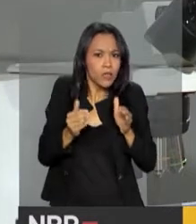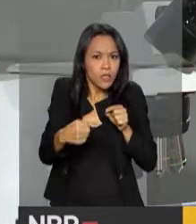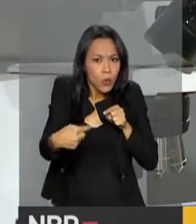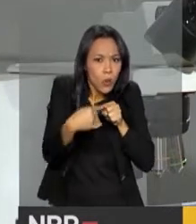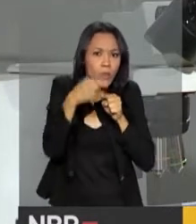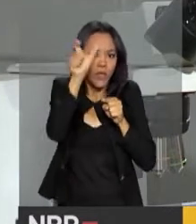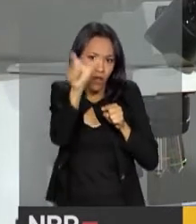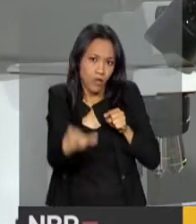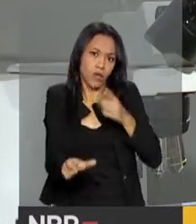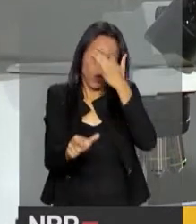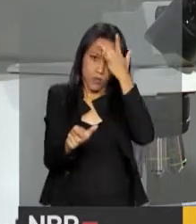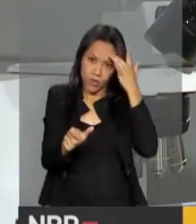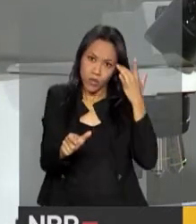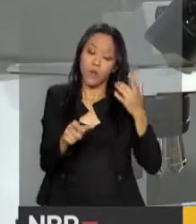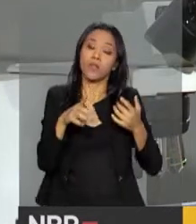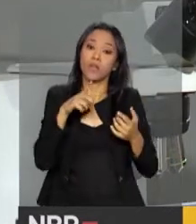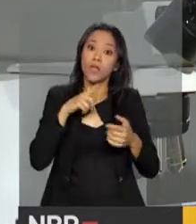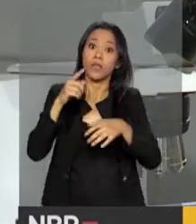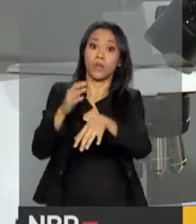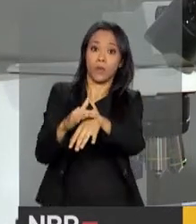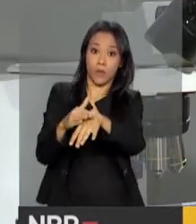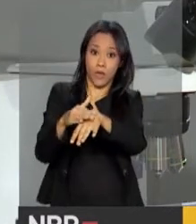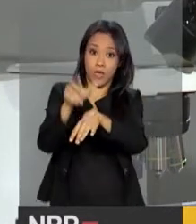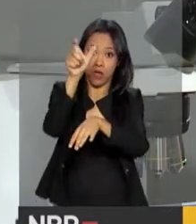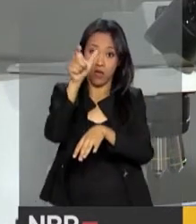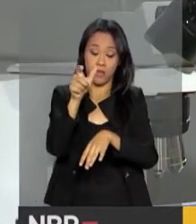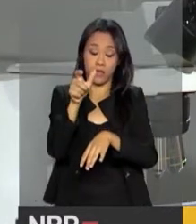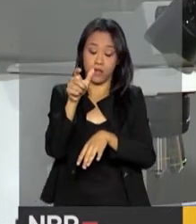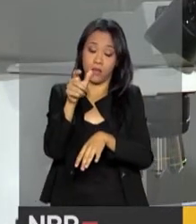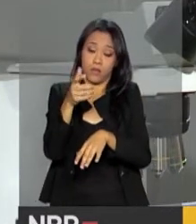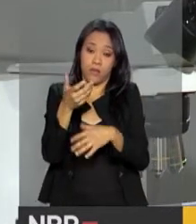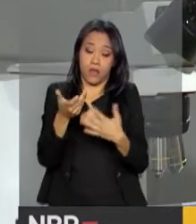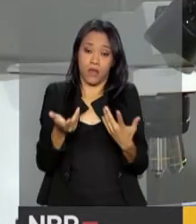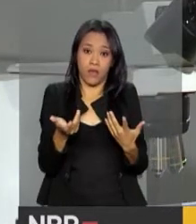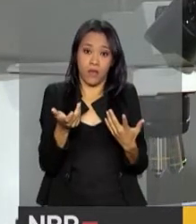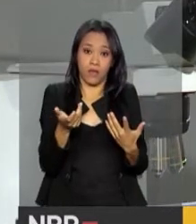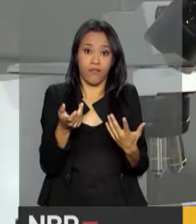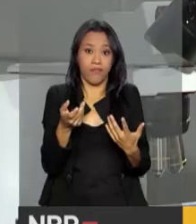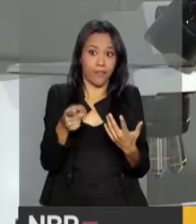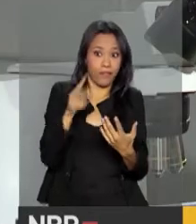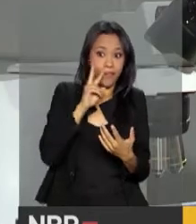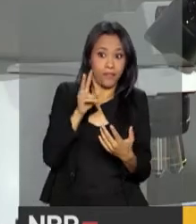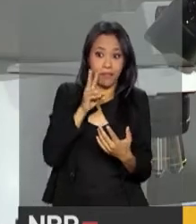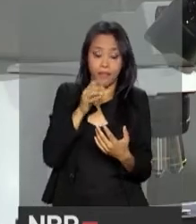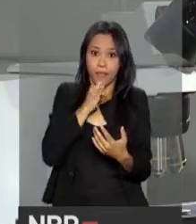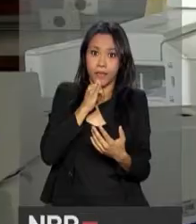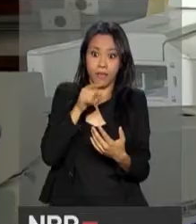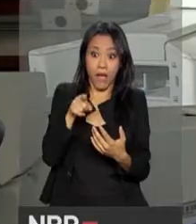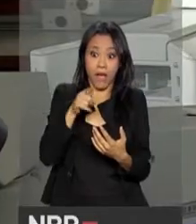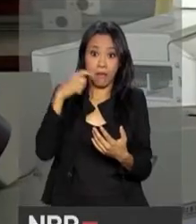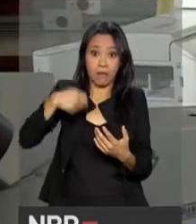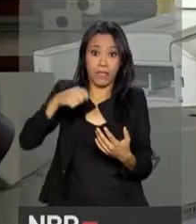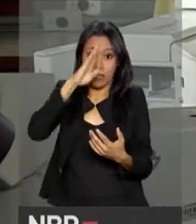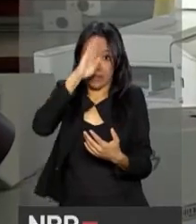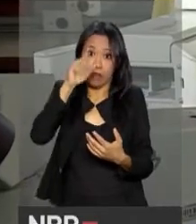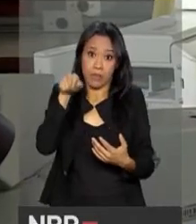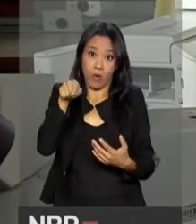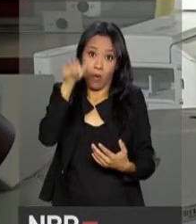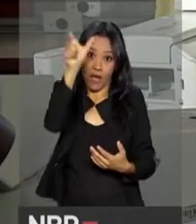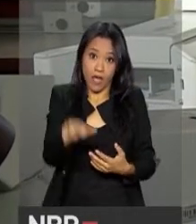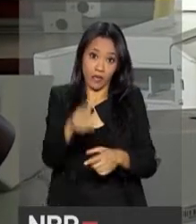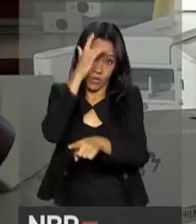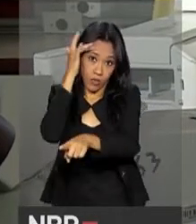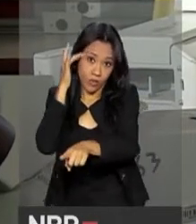sim doenças mais graves que podem ser priorizadas no momento da doação entende abel